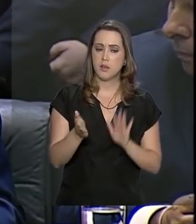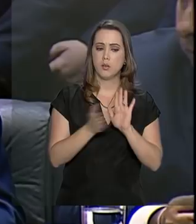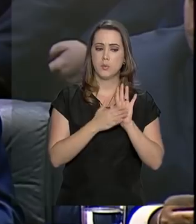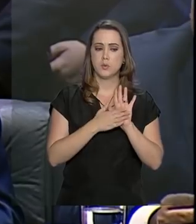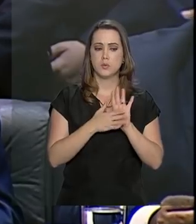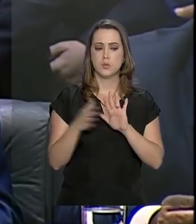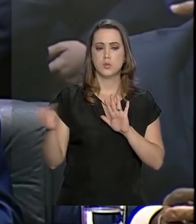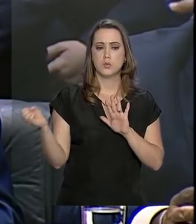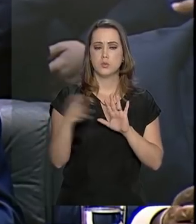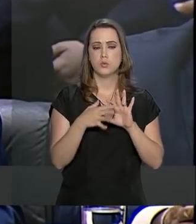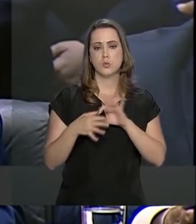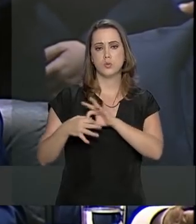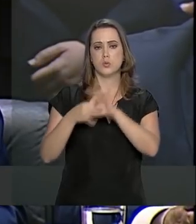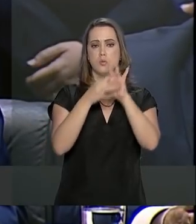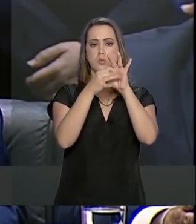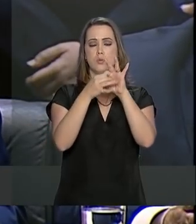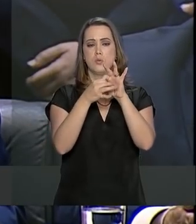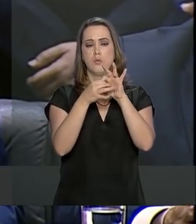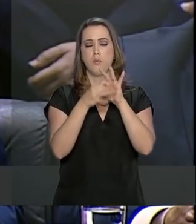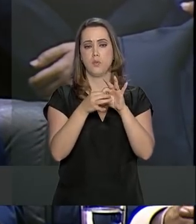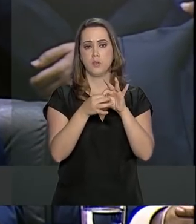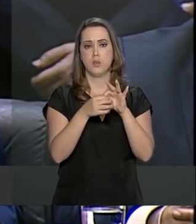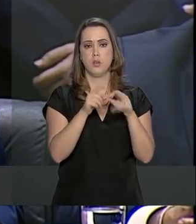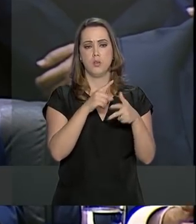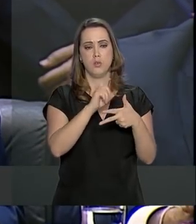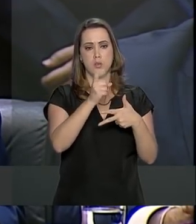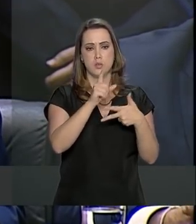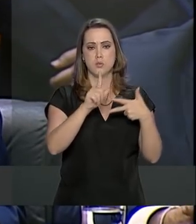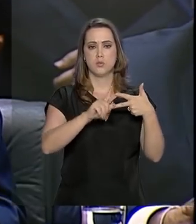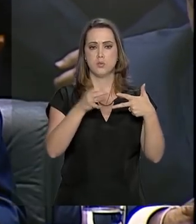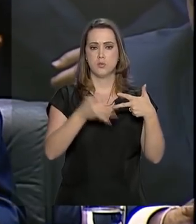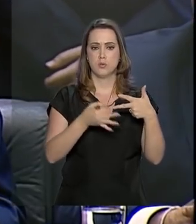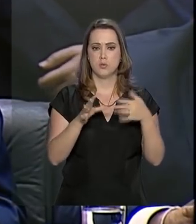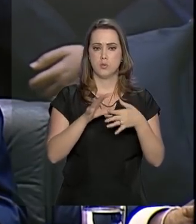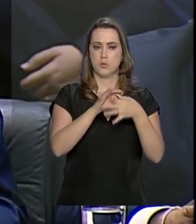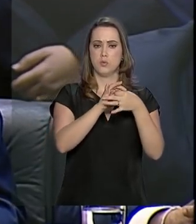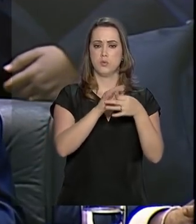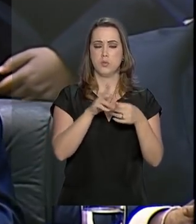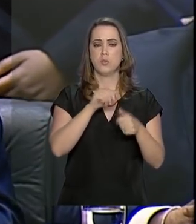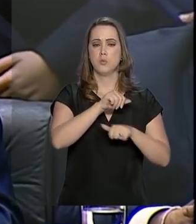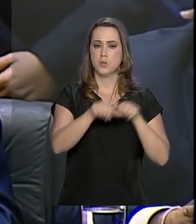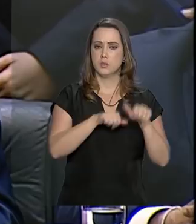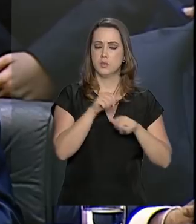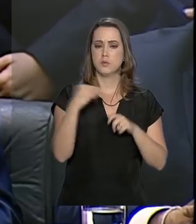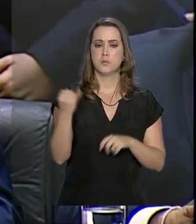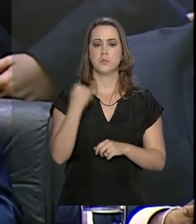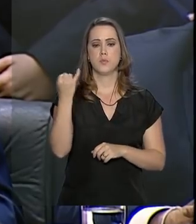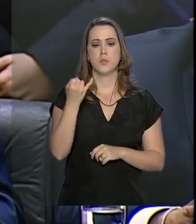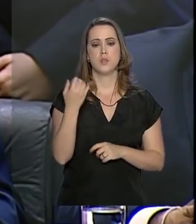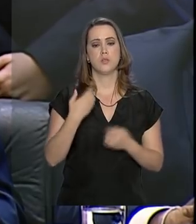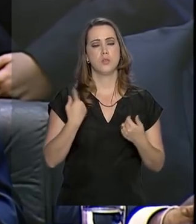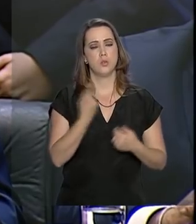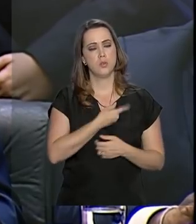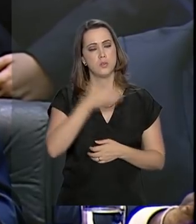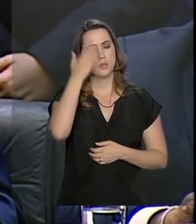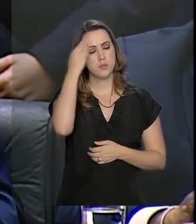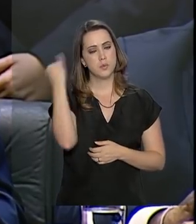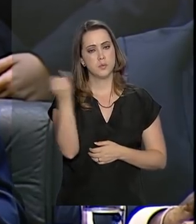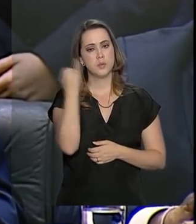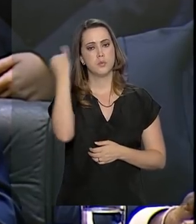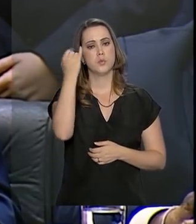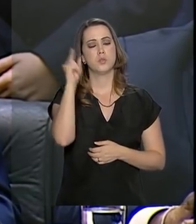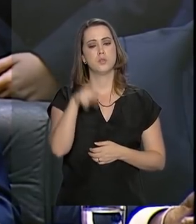grande pacto entre os três poderes, que envolva reformas fundamentais que estamos cientes serem necessárias